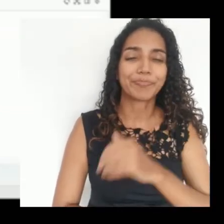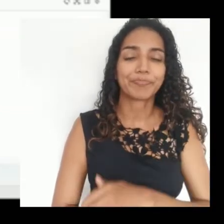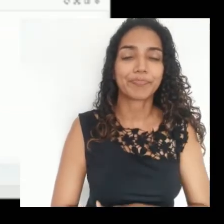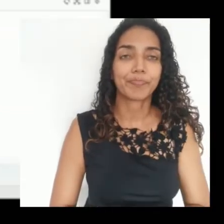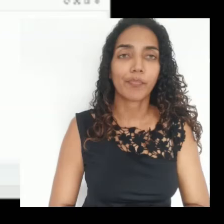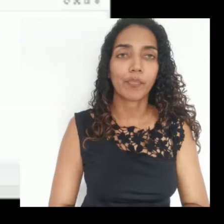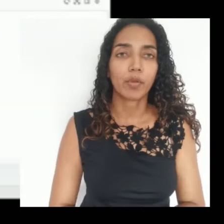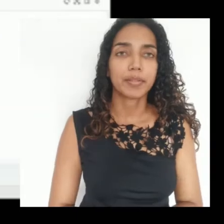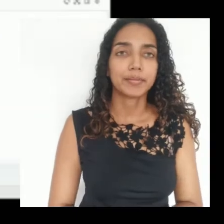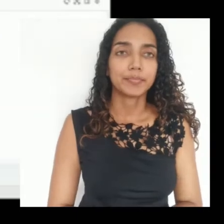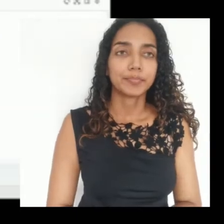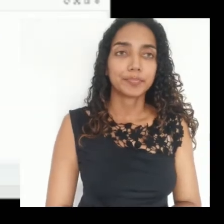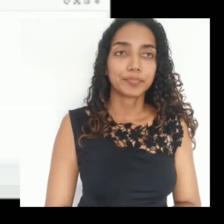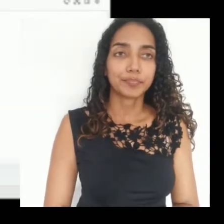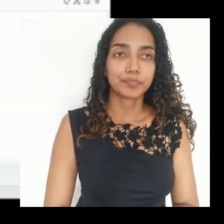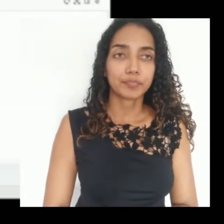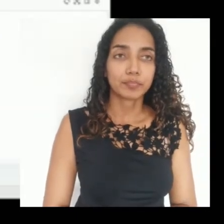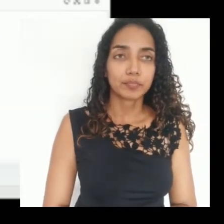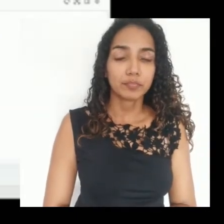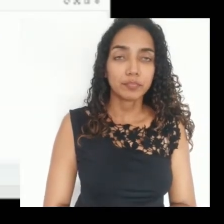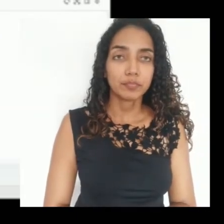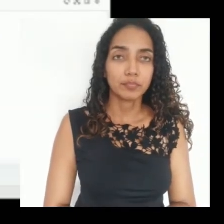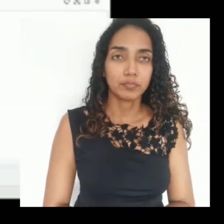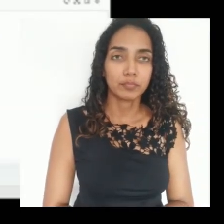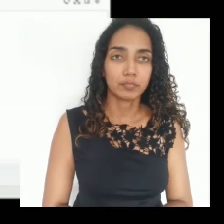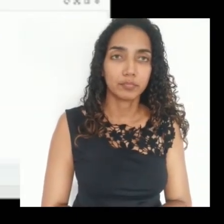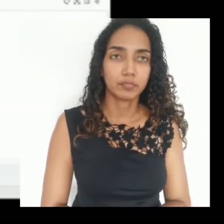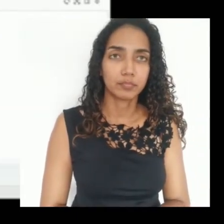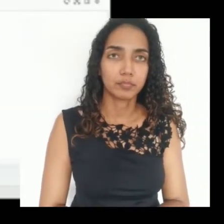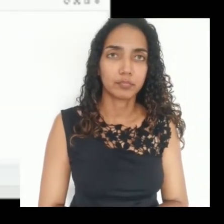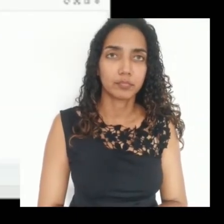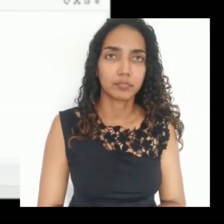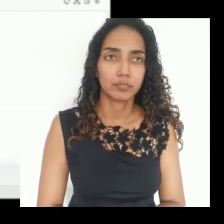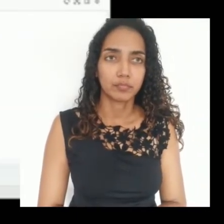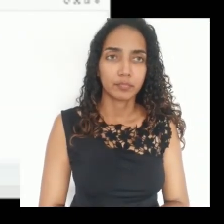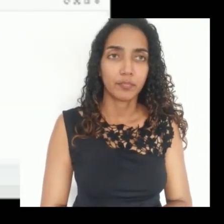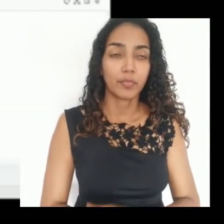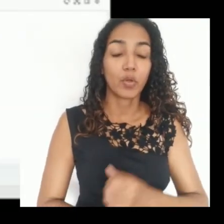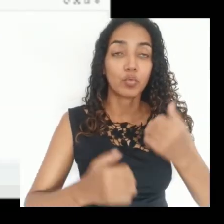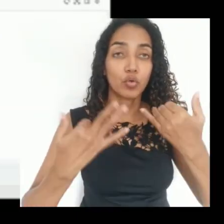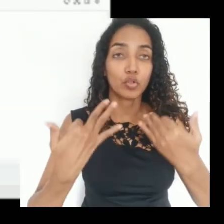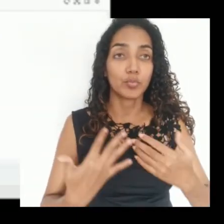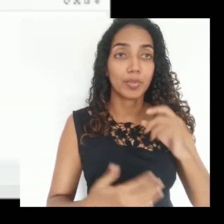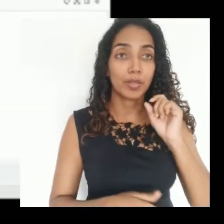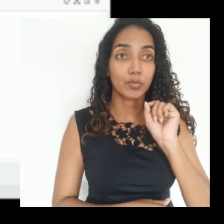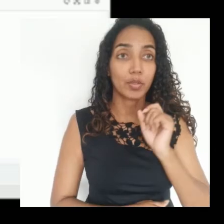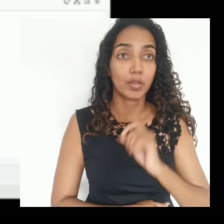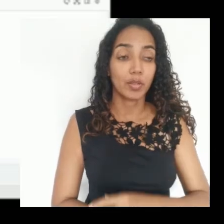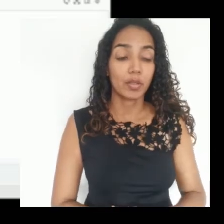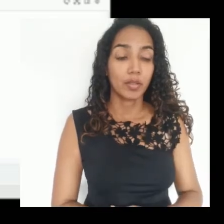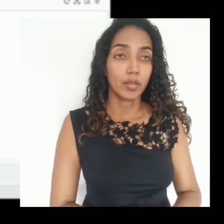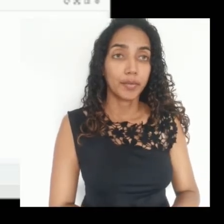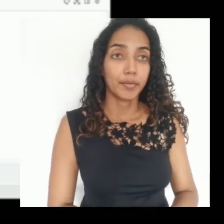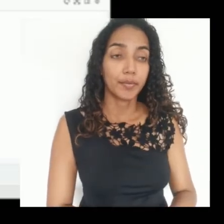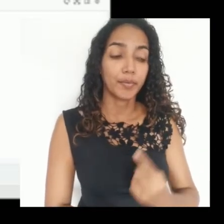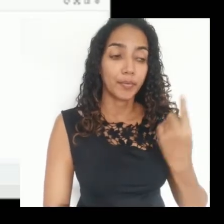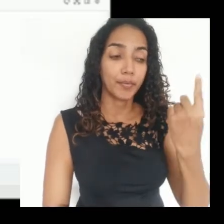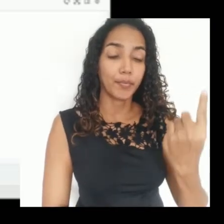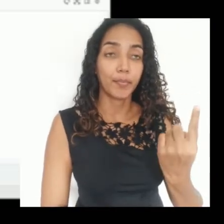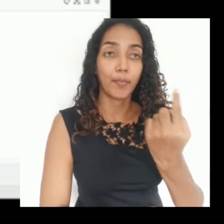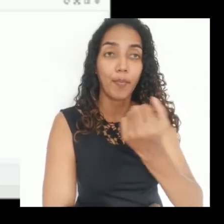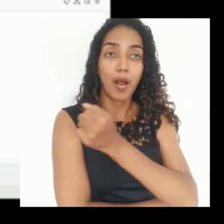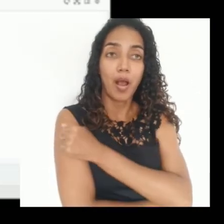Eu estou dizendo que um aluno, ele precisa necessariamente